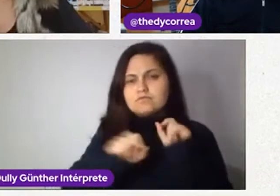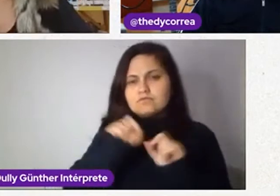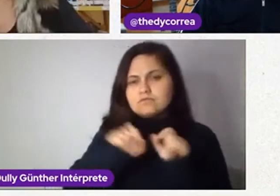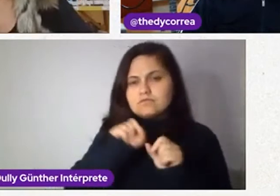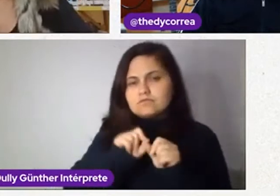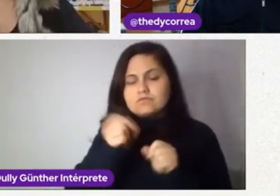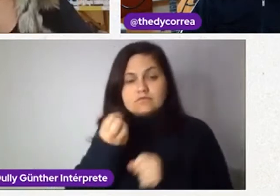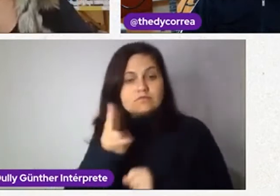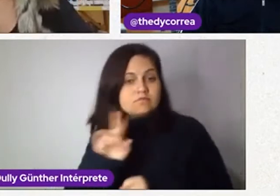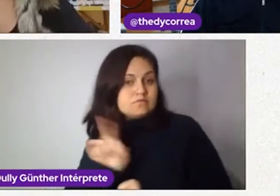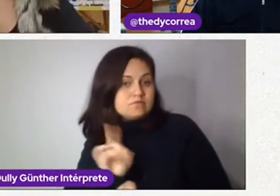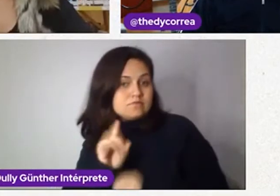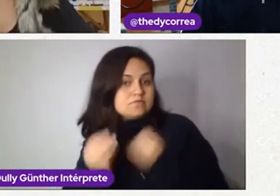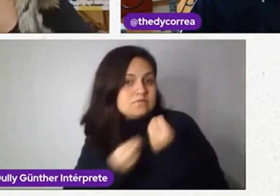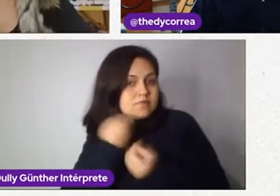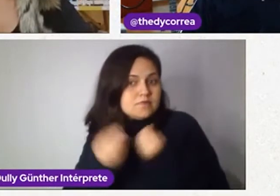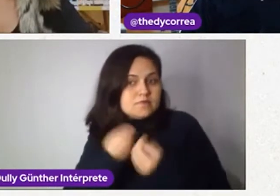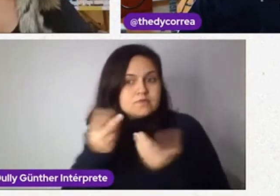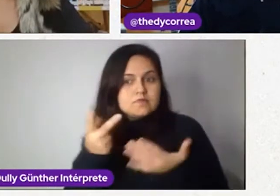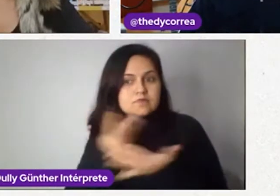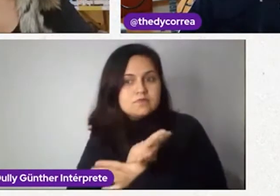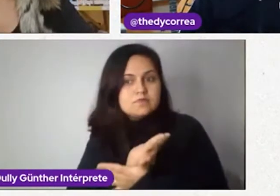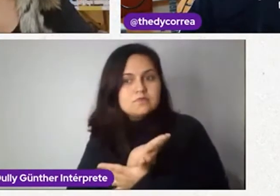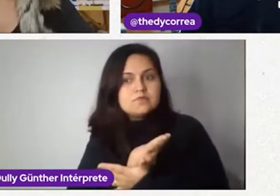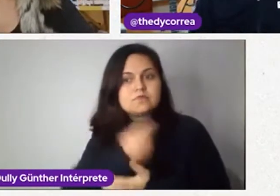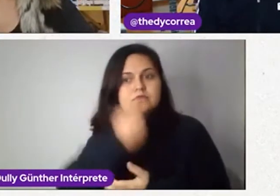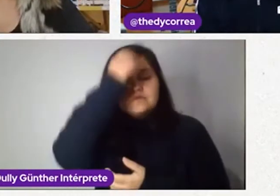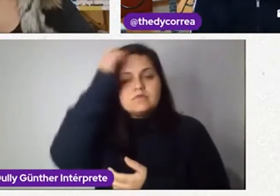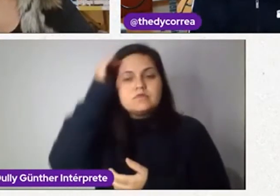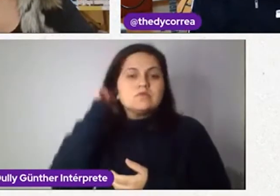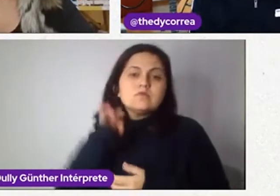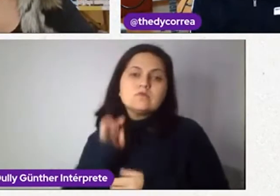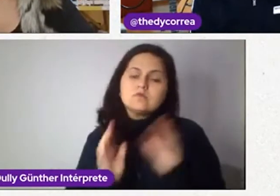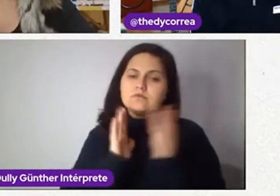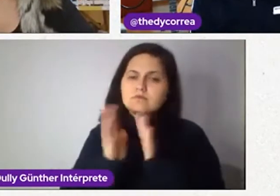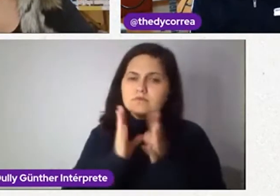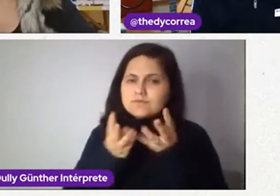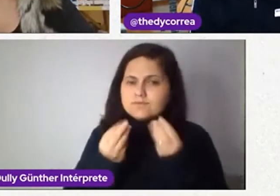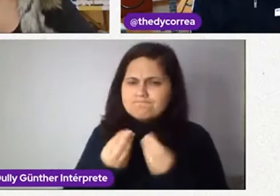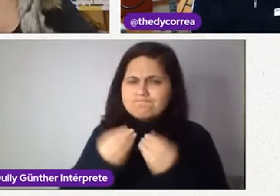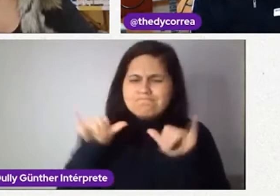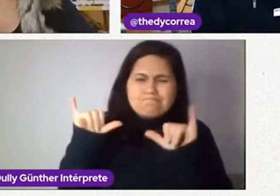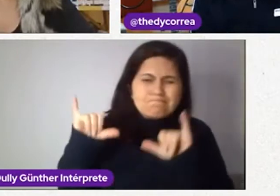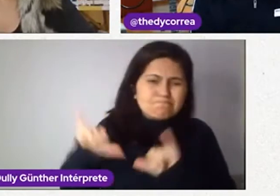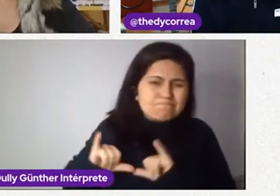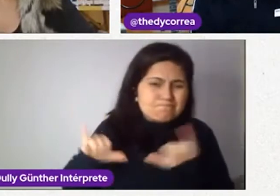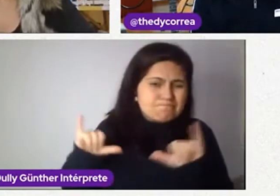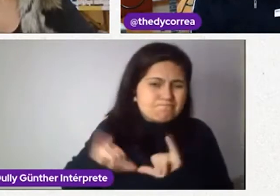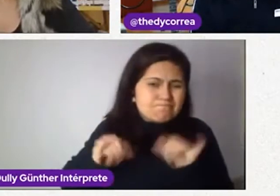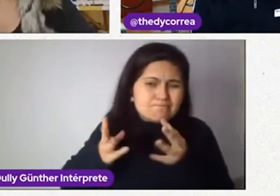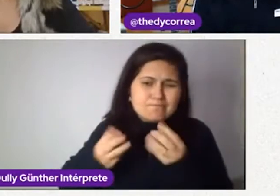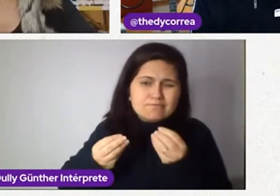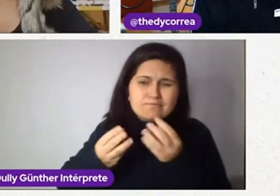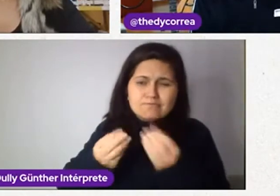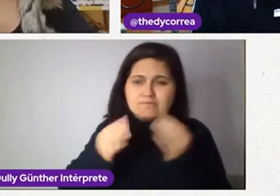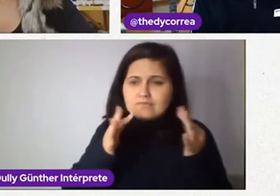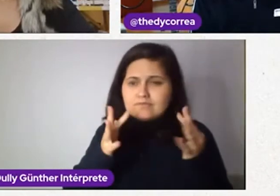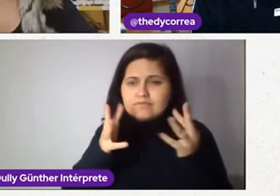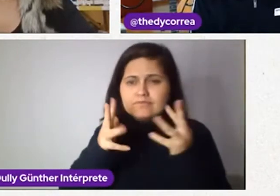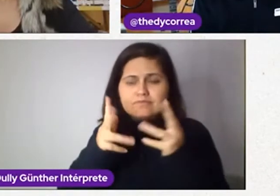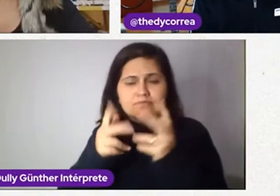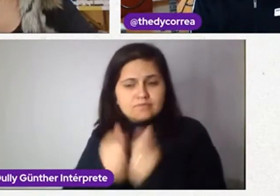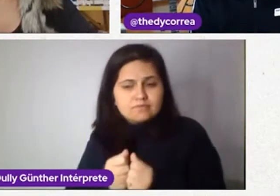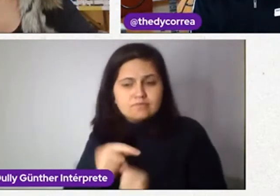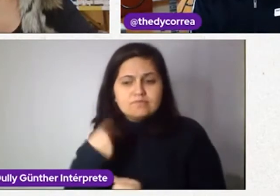ou não? Como é que tá isso? É um período muito sofrido, eu diria, né? Para todo mundo, a gente está